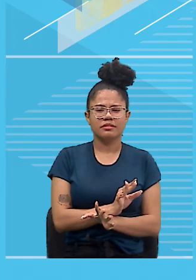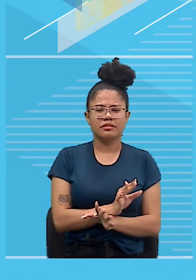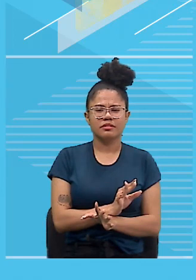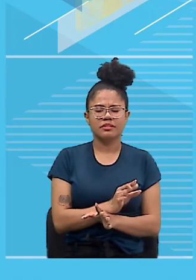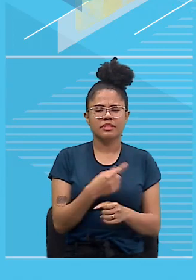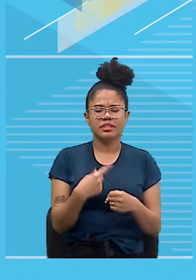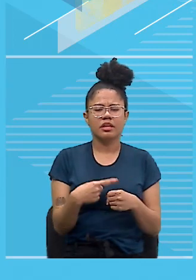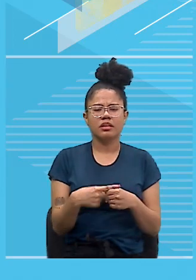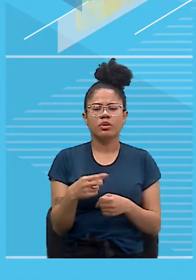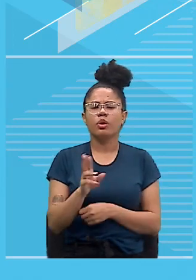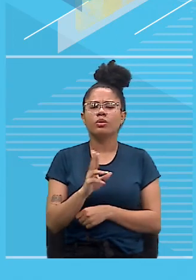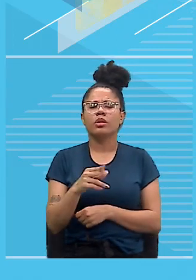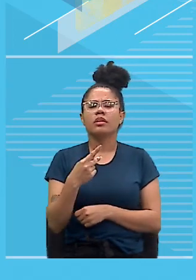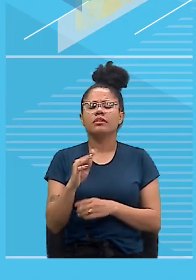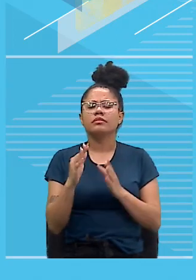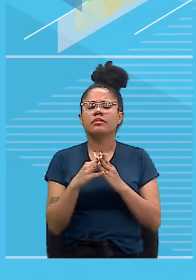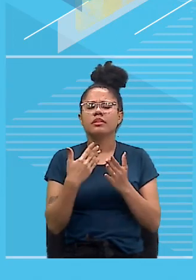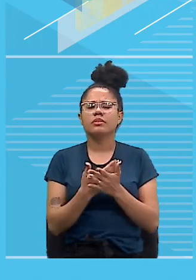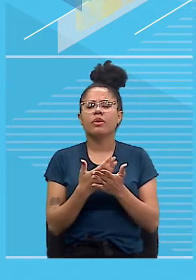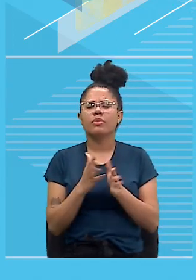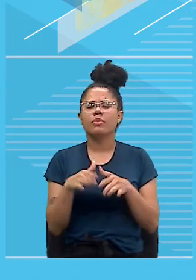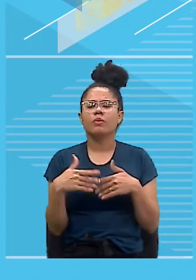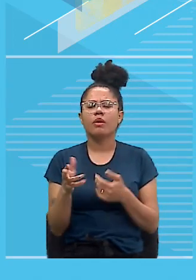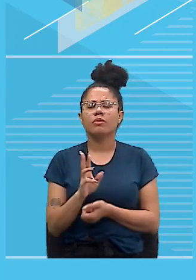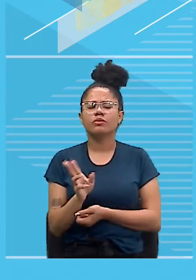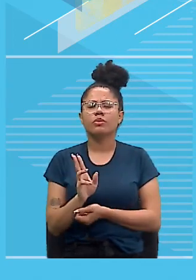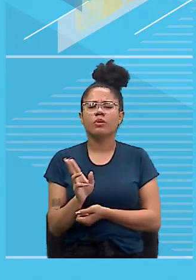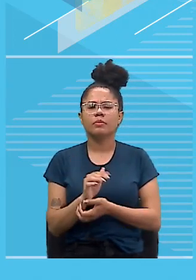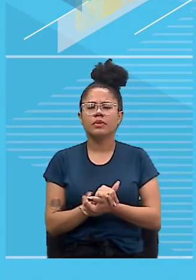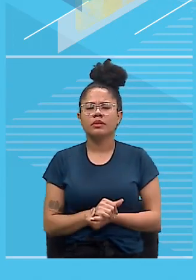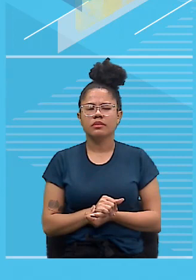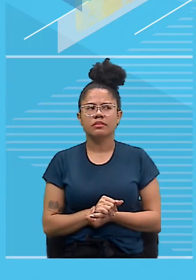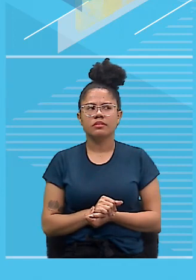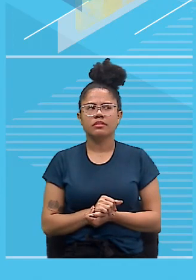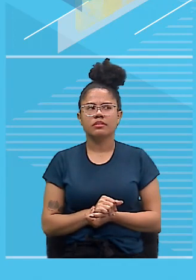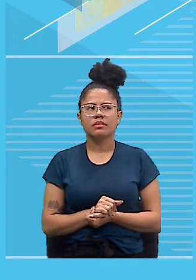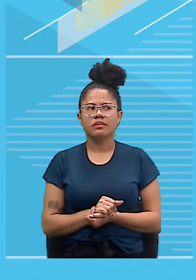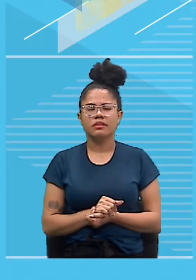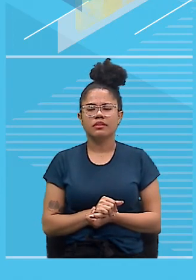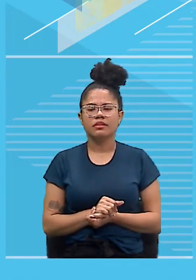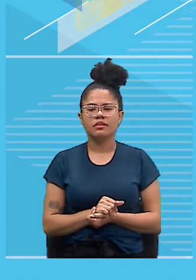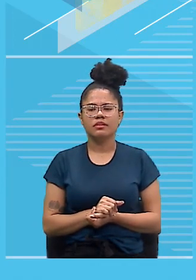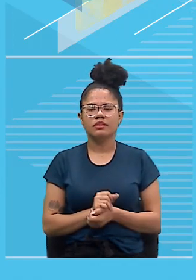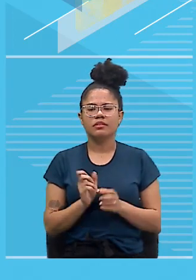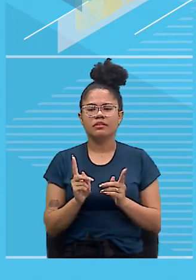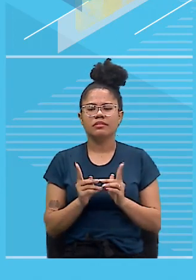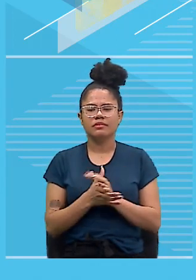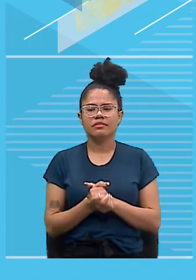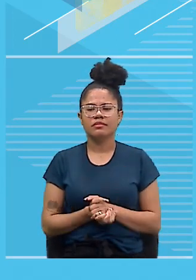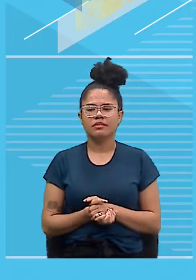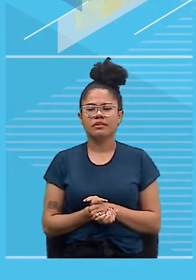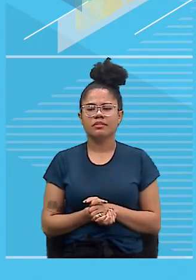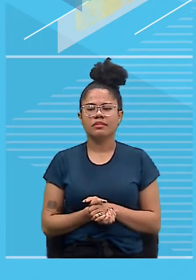para escola do a escola que vocês estudam aí fica dentro da cidade quase no final da cidade tamo junto Fernando te amo viu